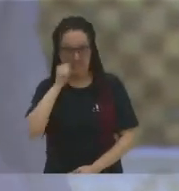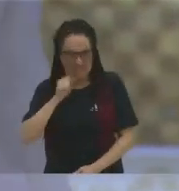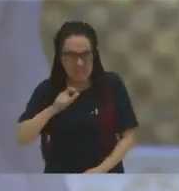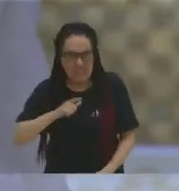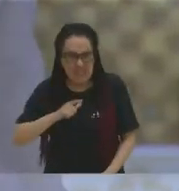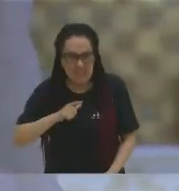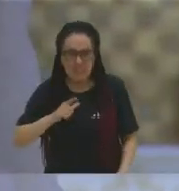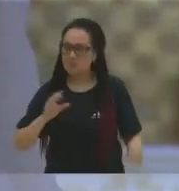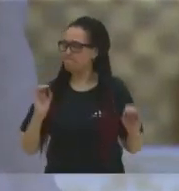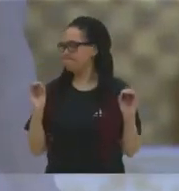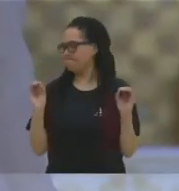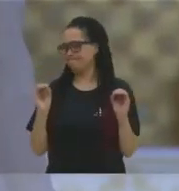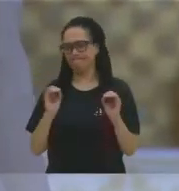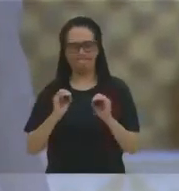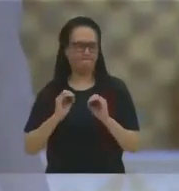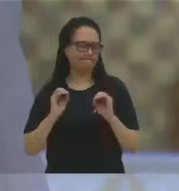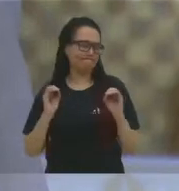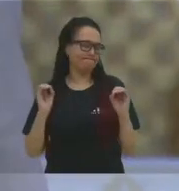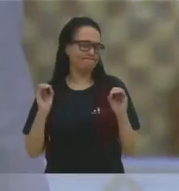Nenhuma.